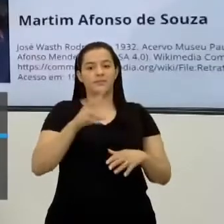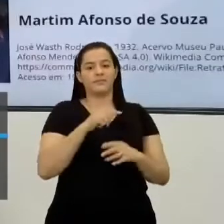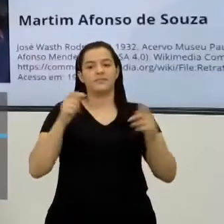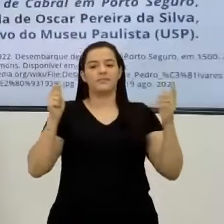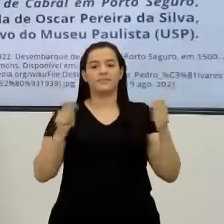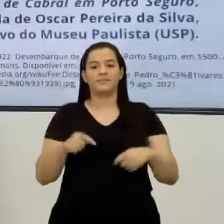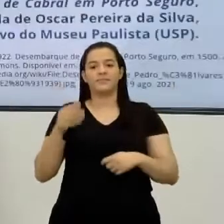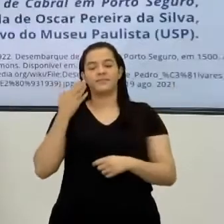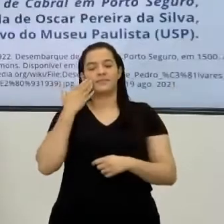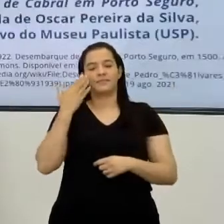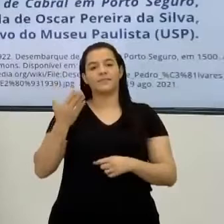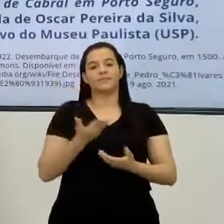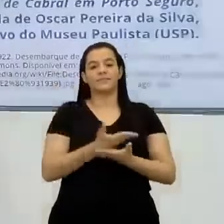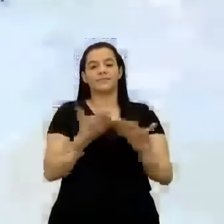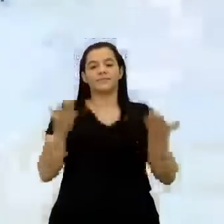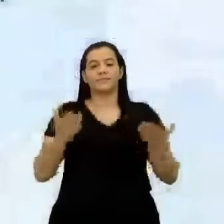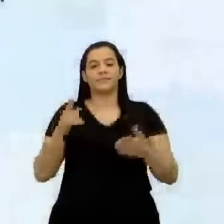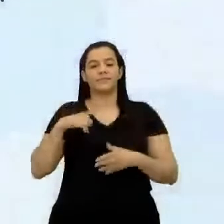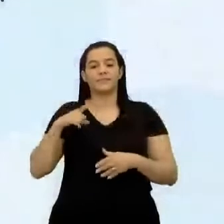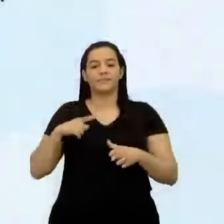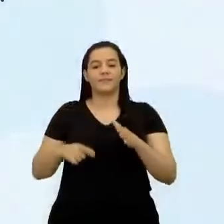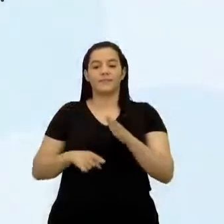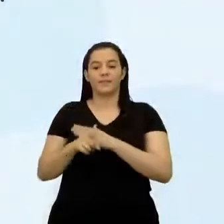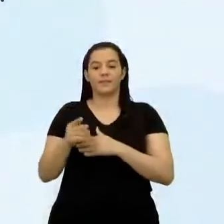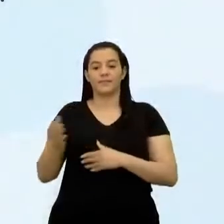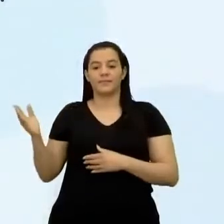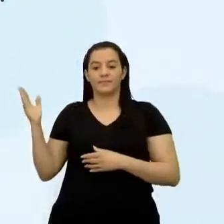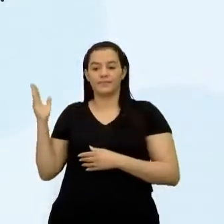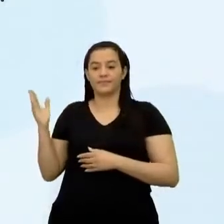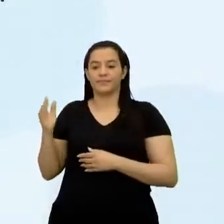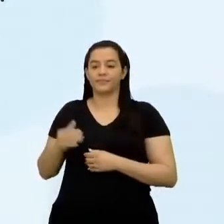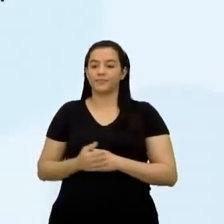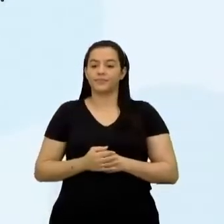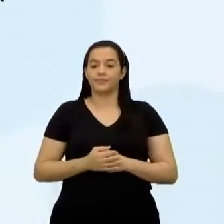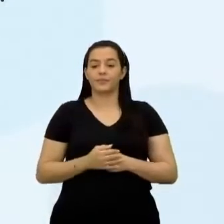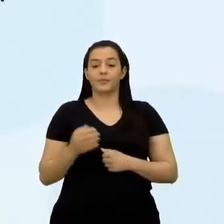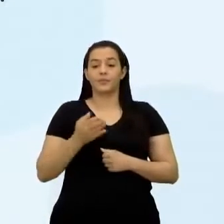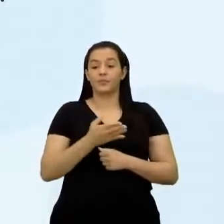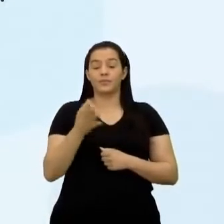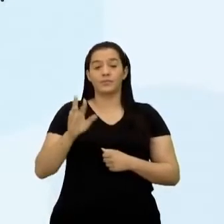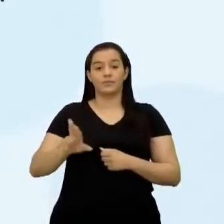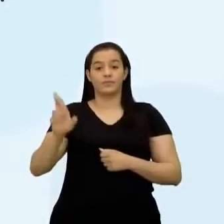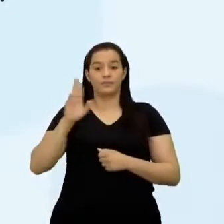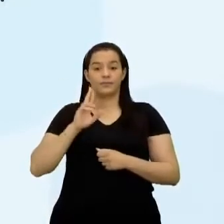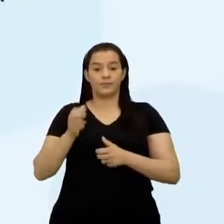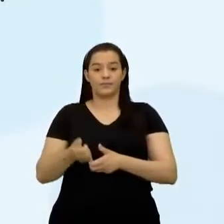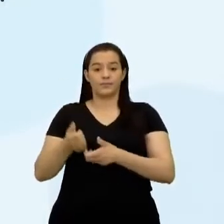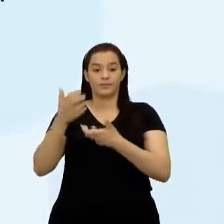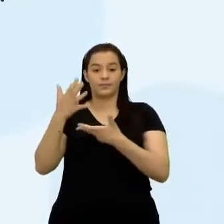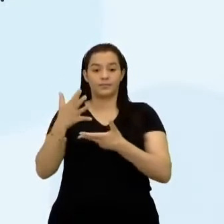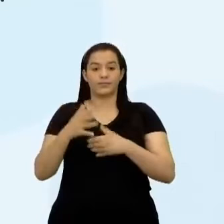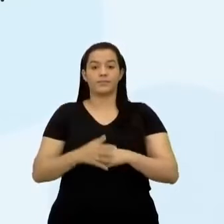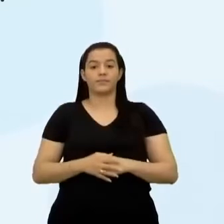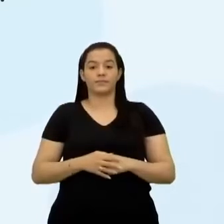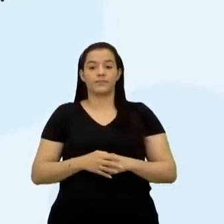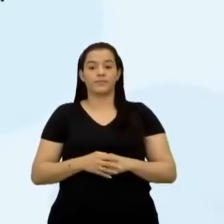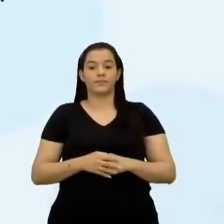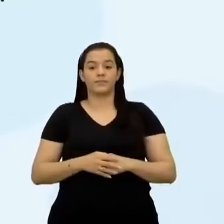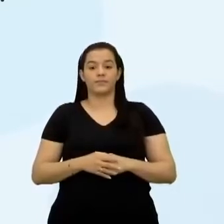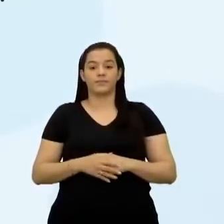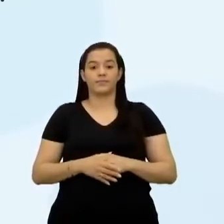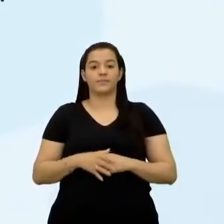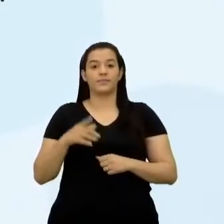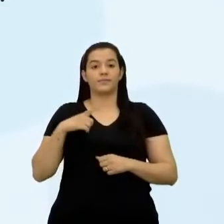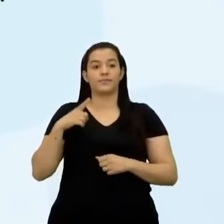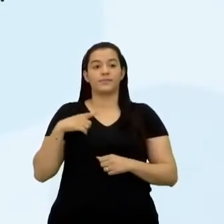aqui na tela uma questão, dá uma olhadinha, para vocês responderem aí no chat, né? De